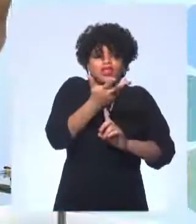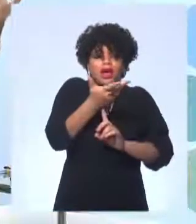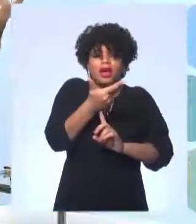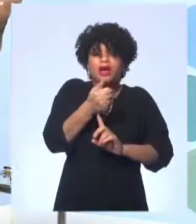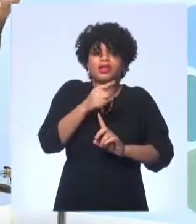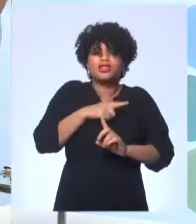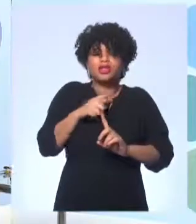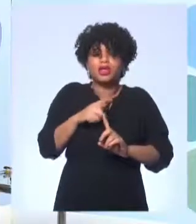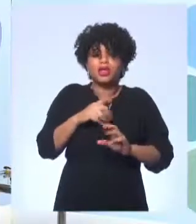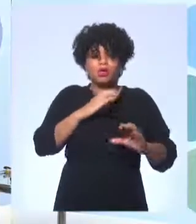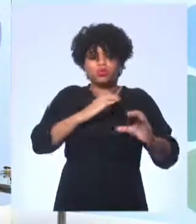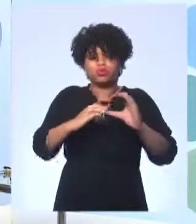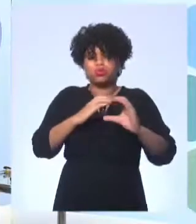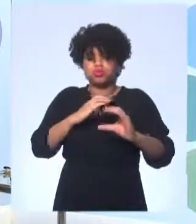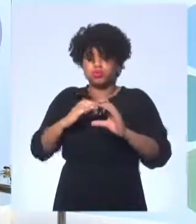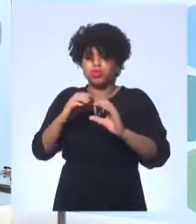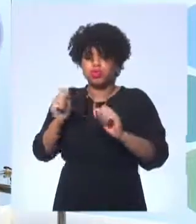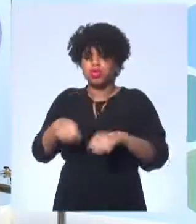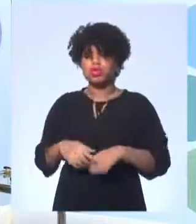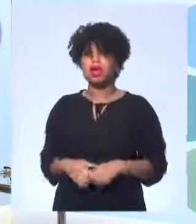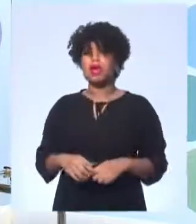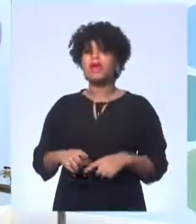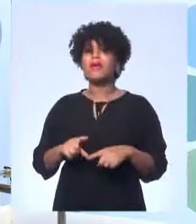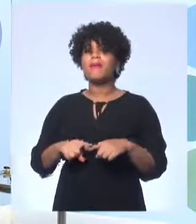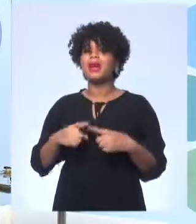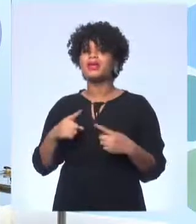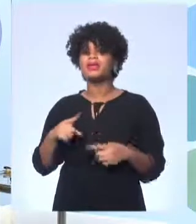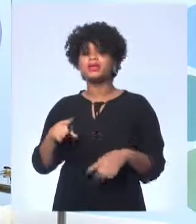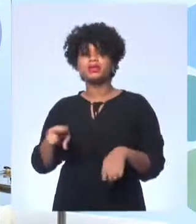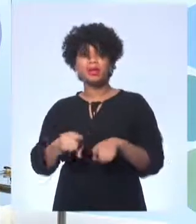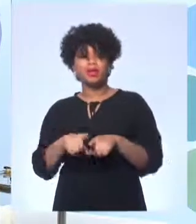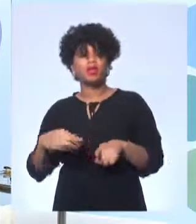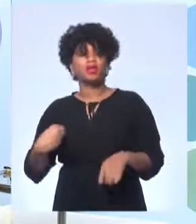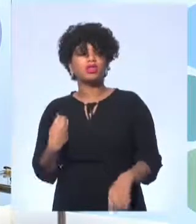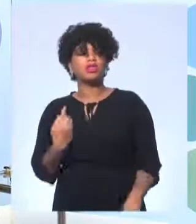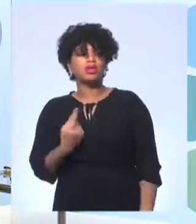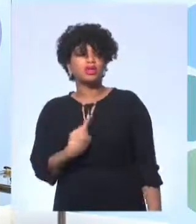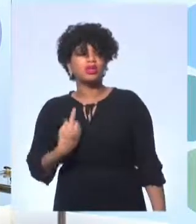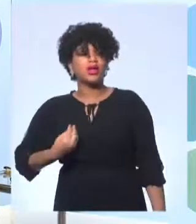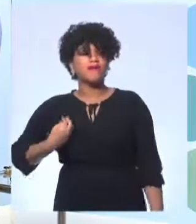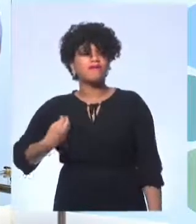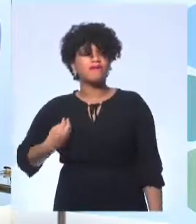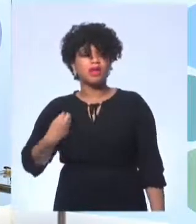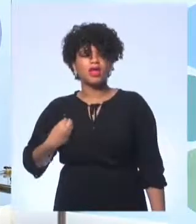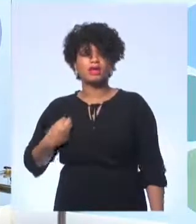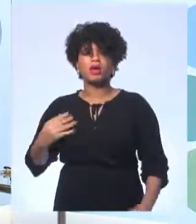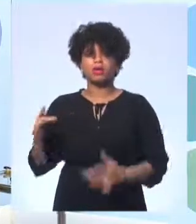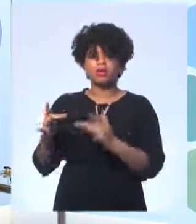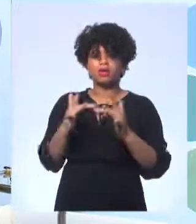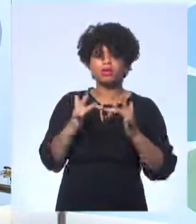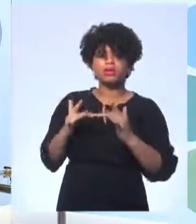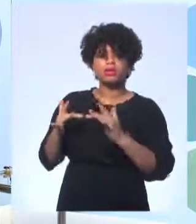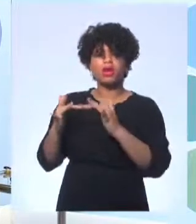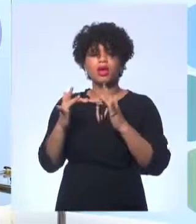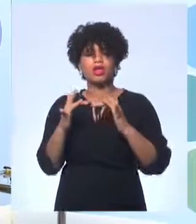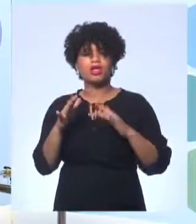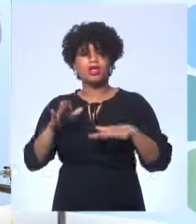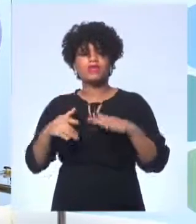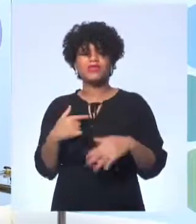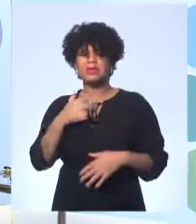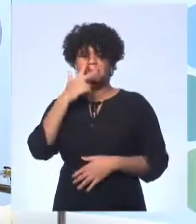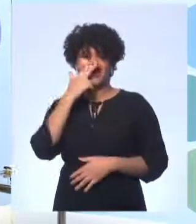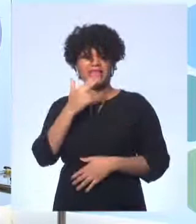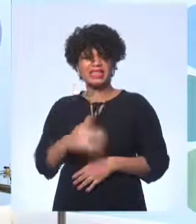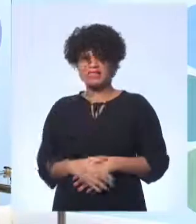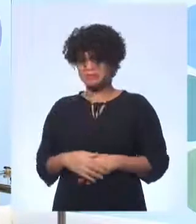essa comunicação para o ruído na nossa convivência. Então, será que as ideias filosóficas elas também não podem ser ruídos